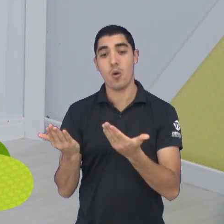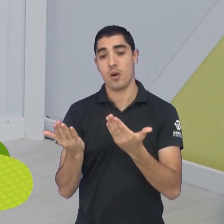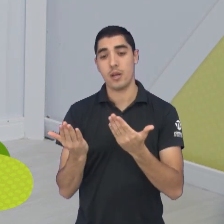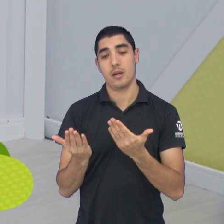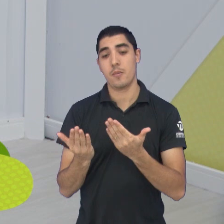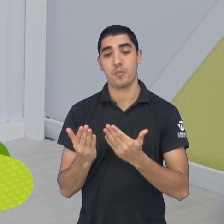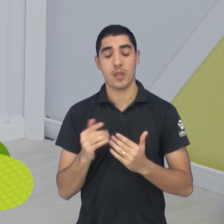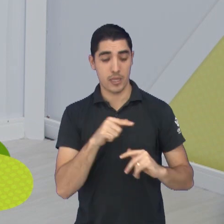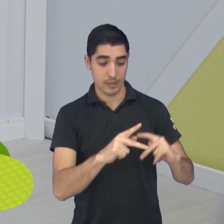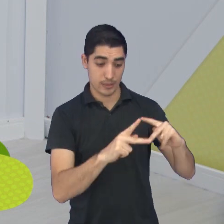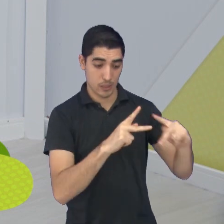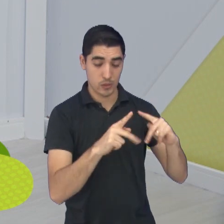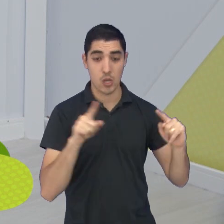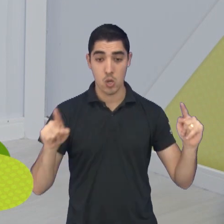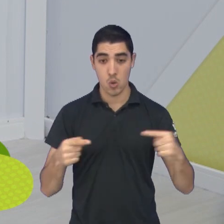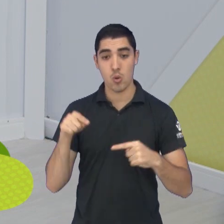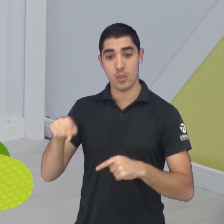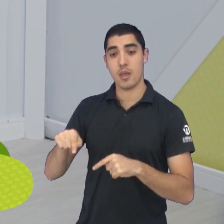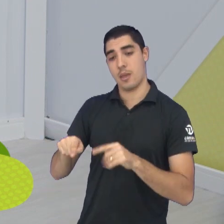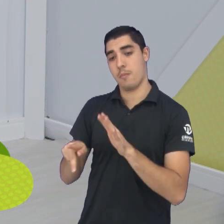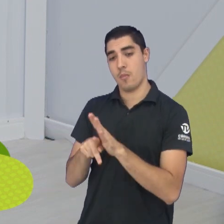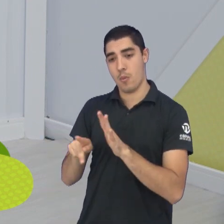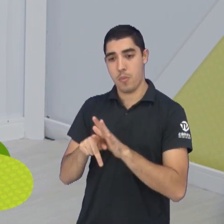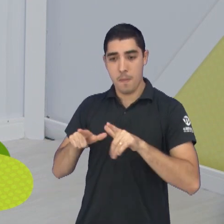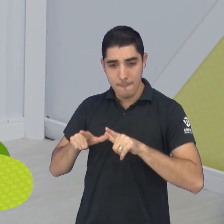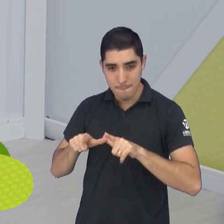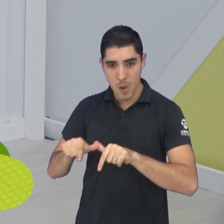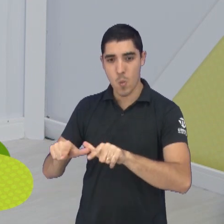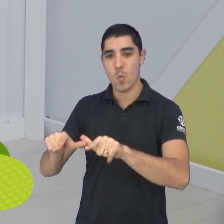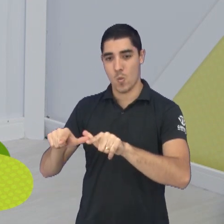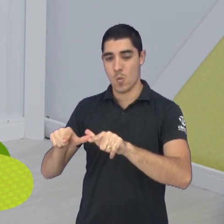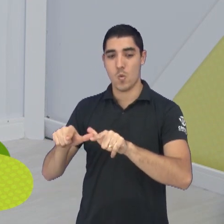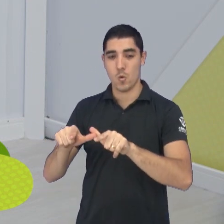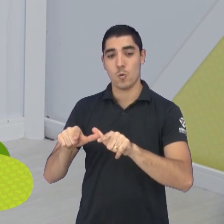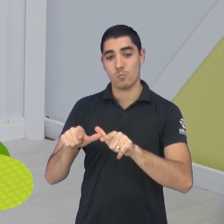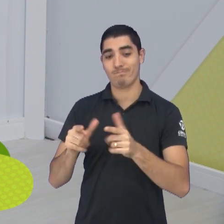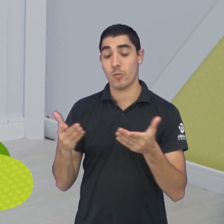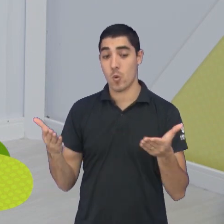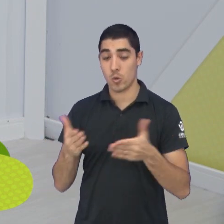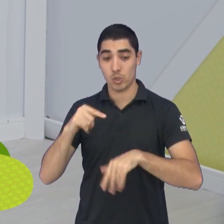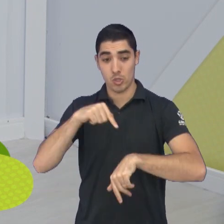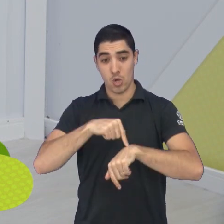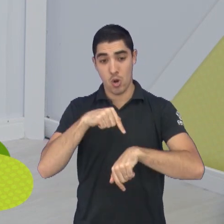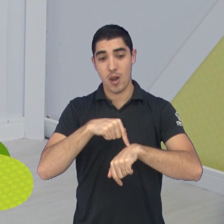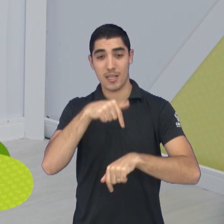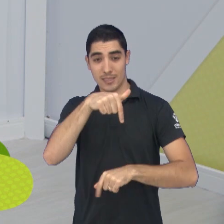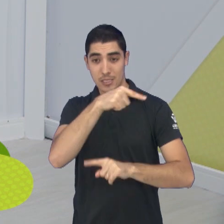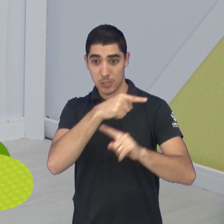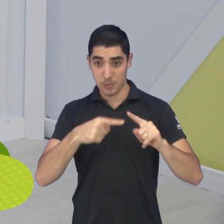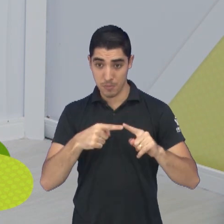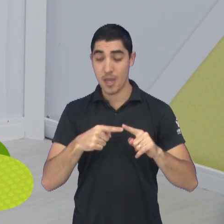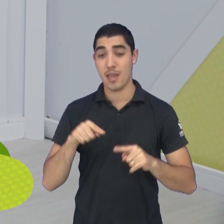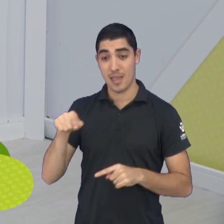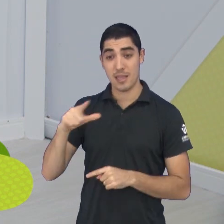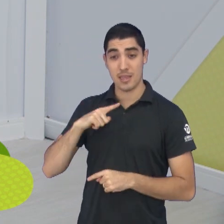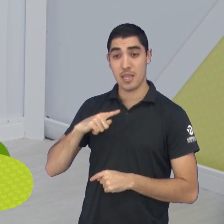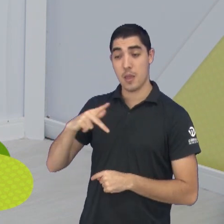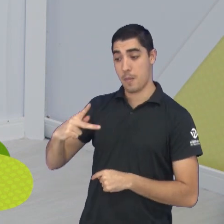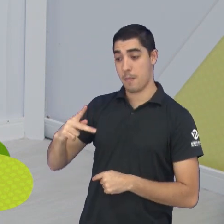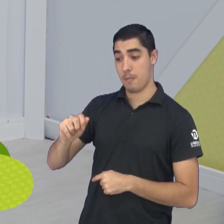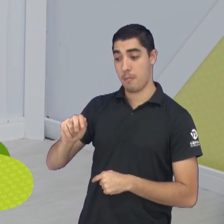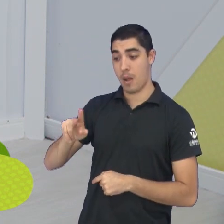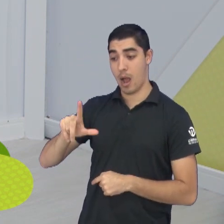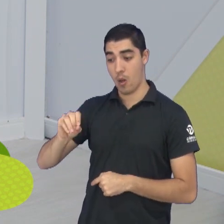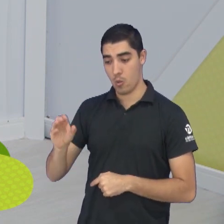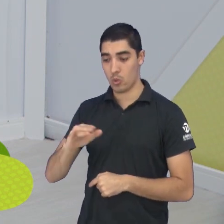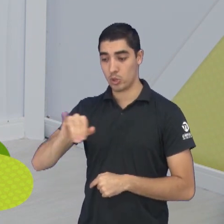do Bauru, tem Larry Taylor, tem Alex Garcia, tem jogadores mais do que renomados por lá, tem o Paulo Jaú no banco de reservas,